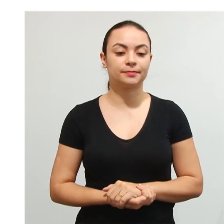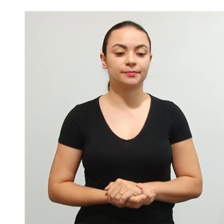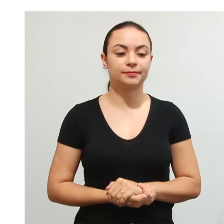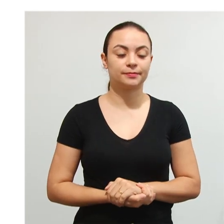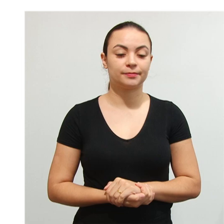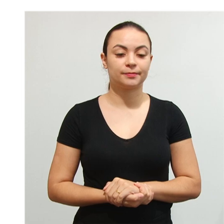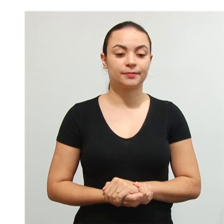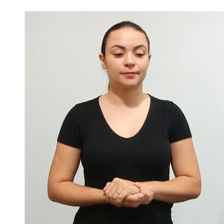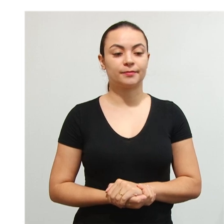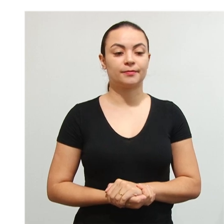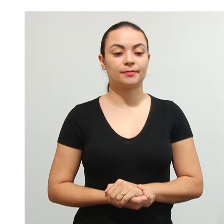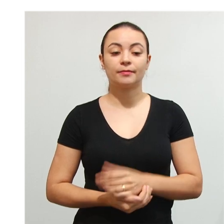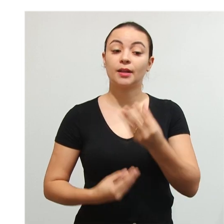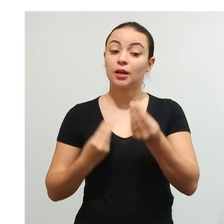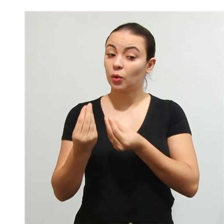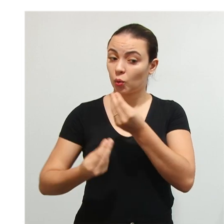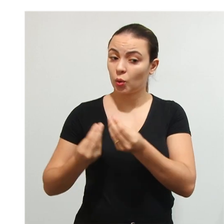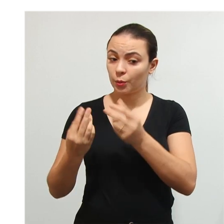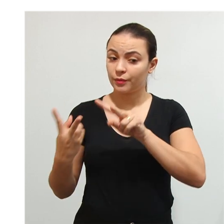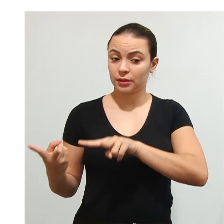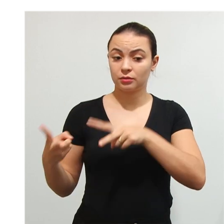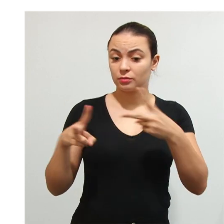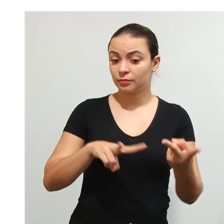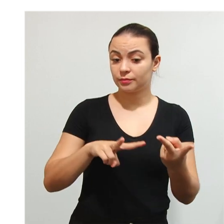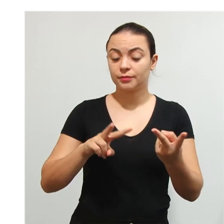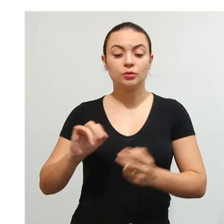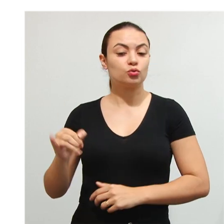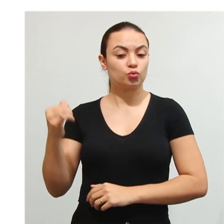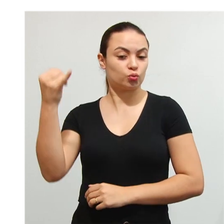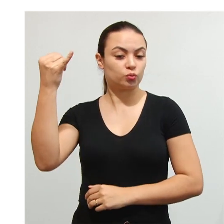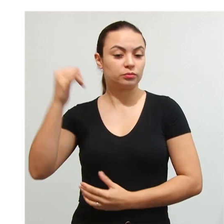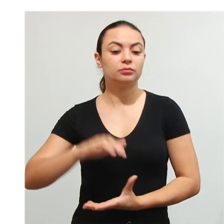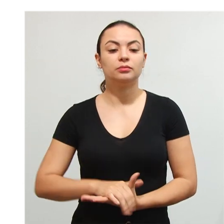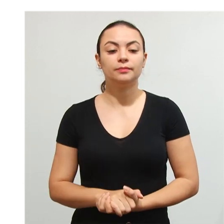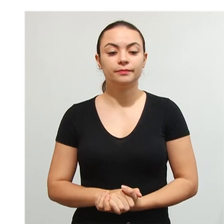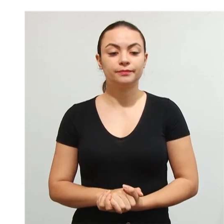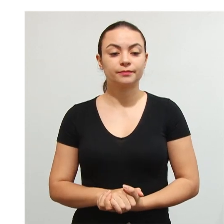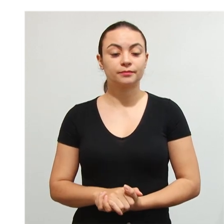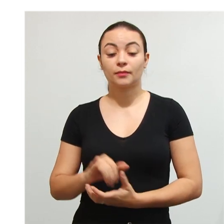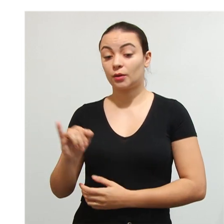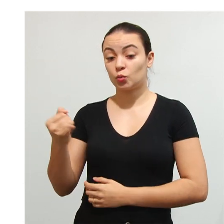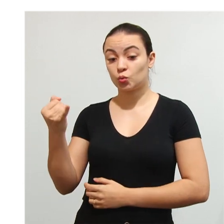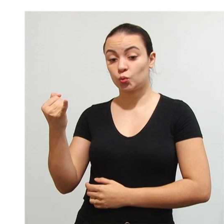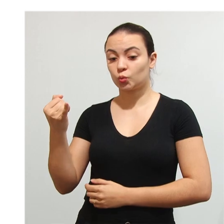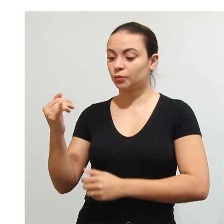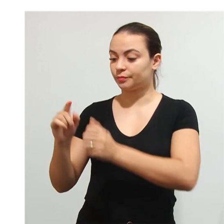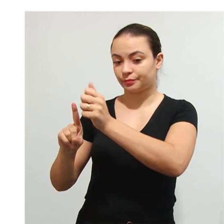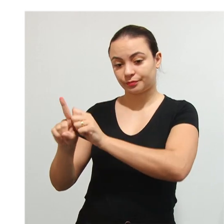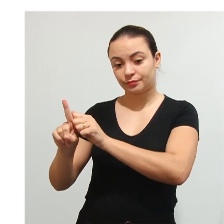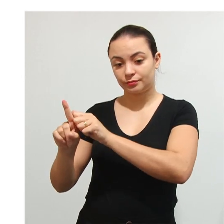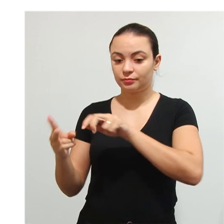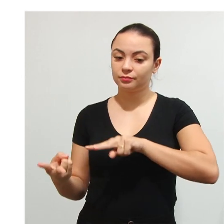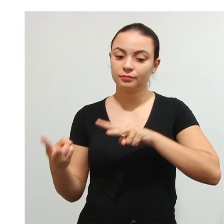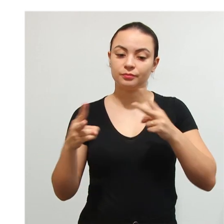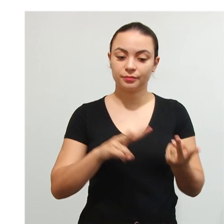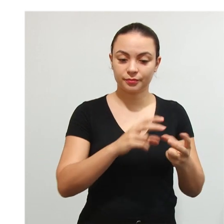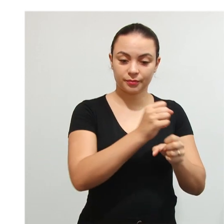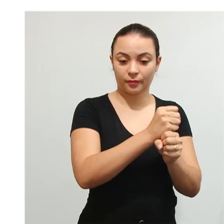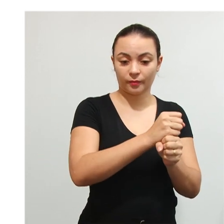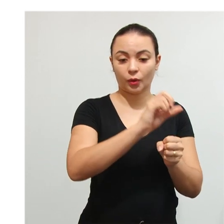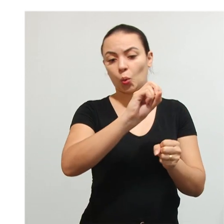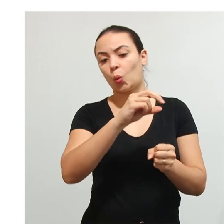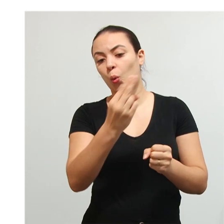é Como de fato realizar a conversão de taxas de juros sair de uma taxa mensal para uma taxa anual sair de uma taxa anual